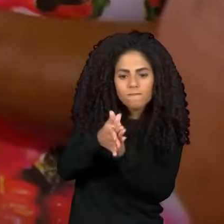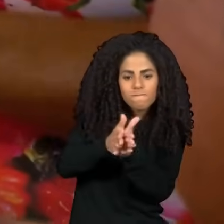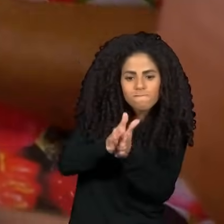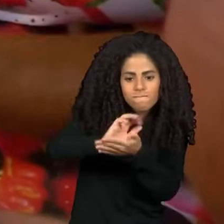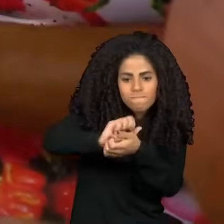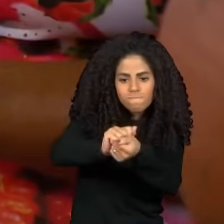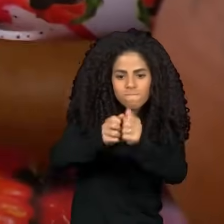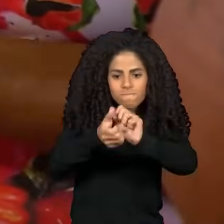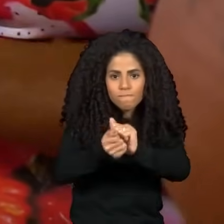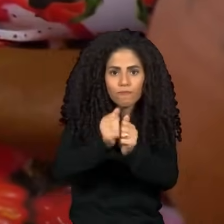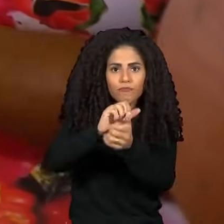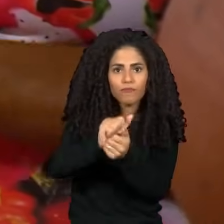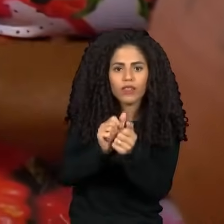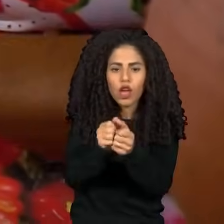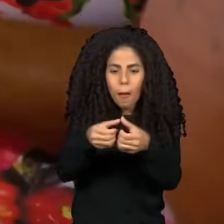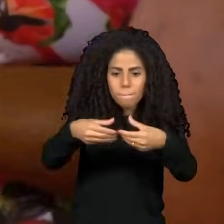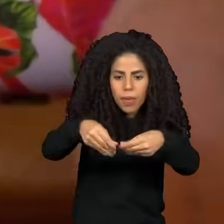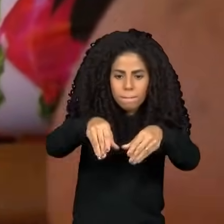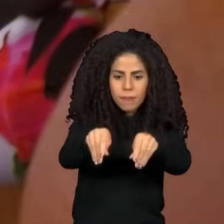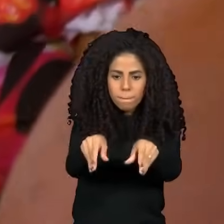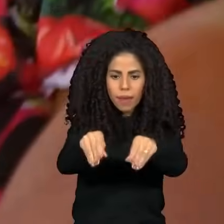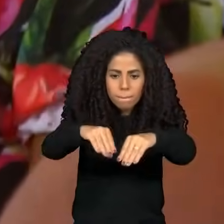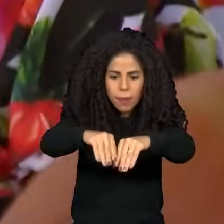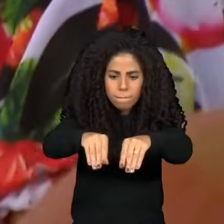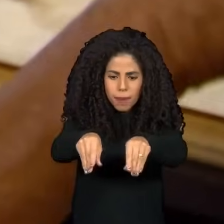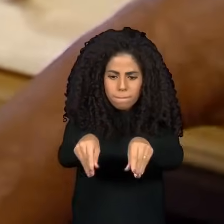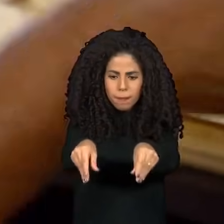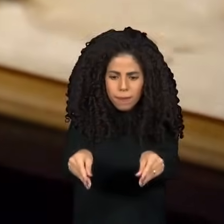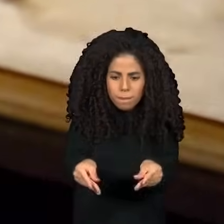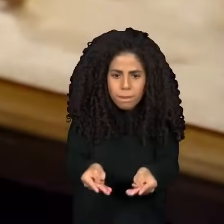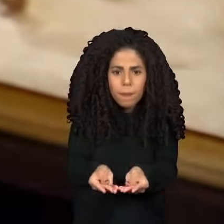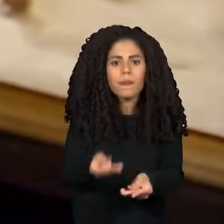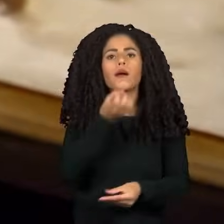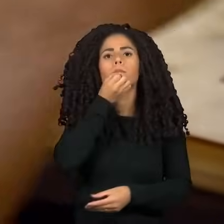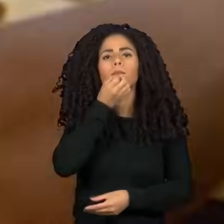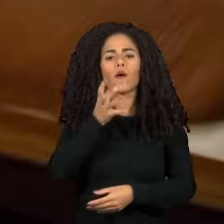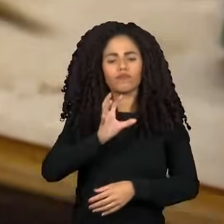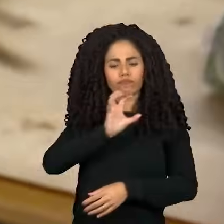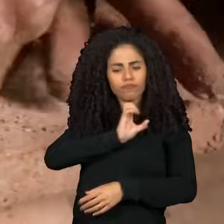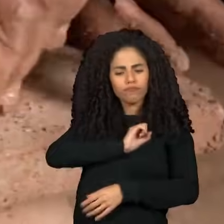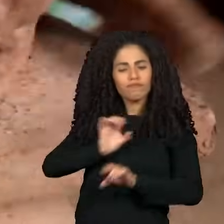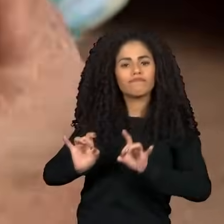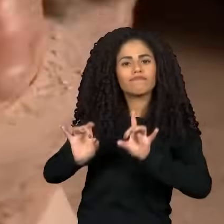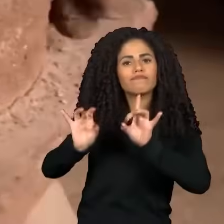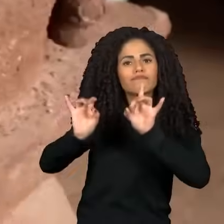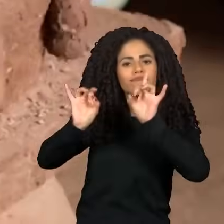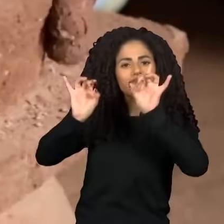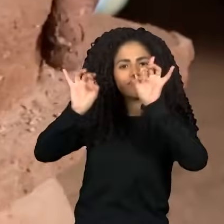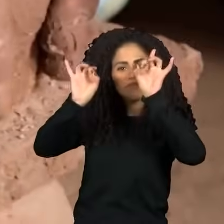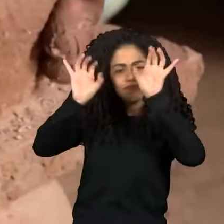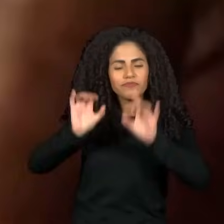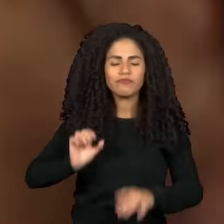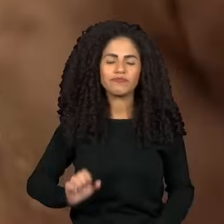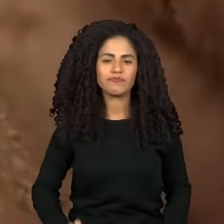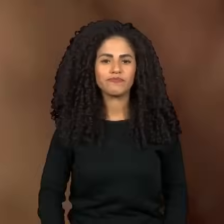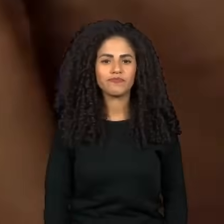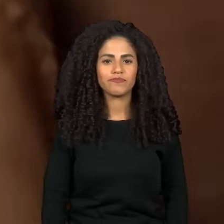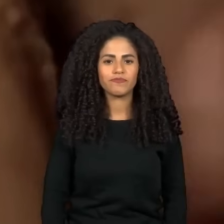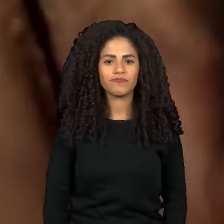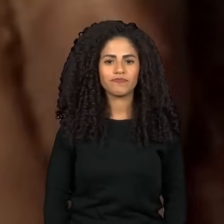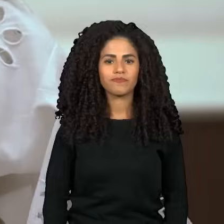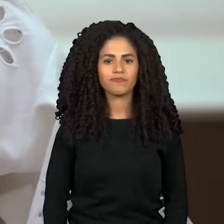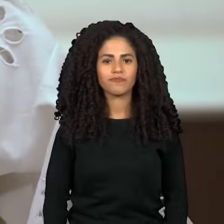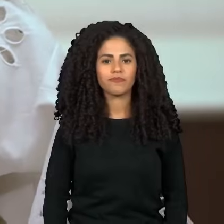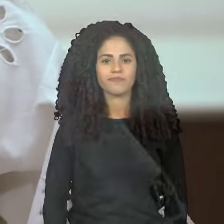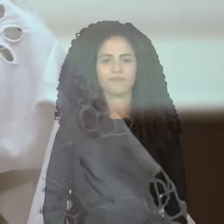de pote, de panela, vou desmanchar. Isso com o maior carinho, com o maior amor. Santo Bartolomeu